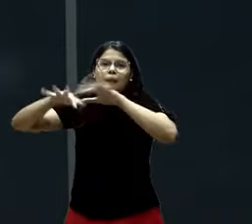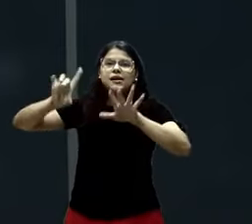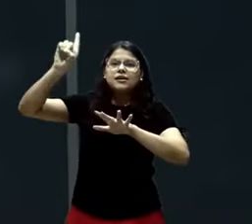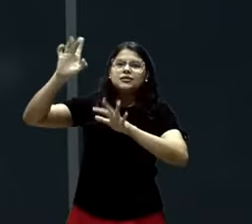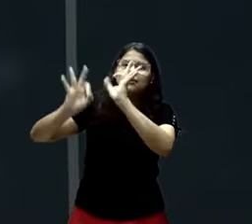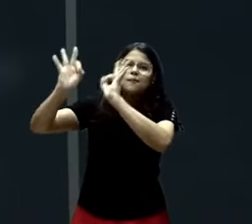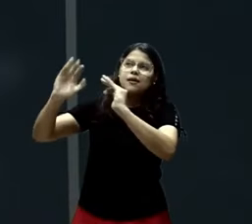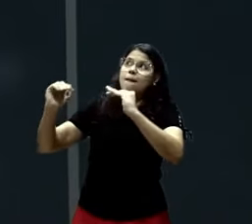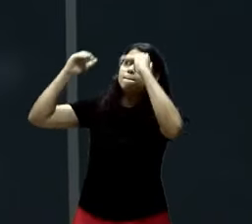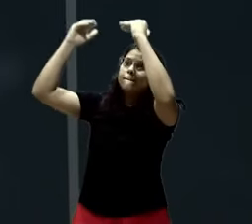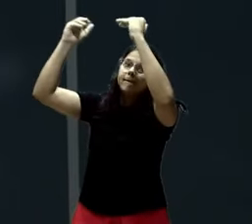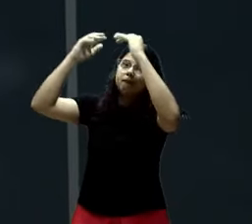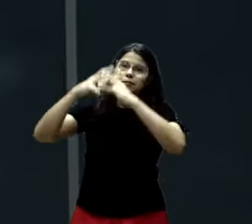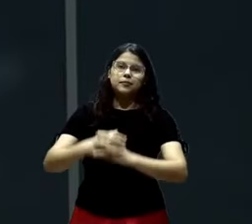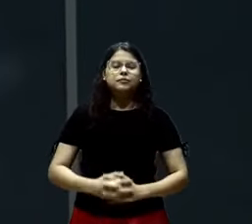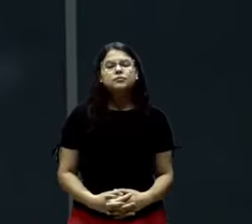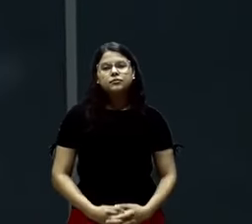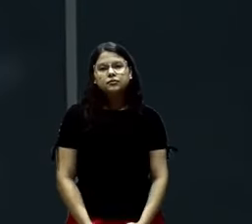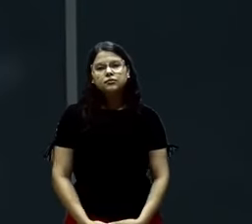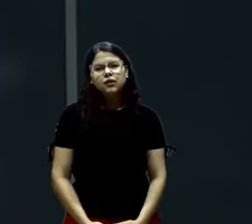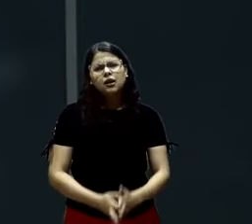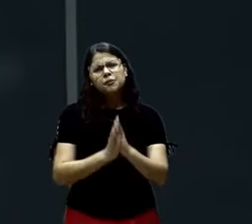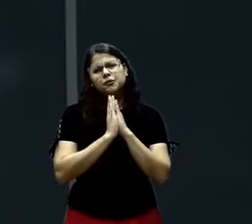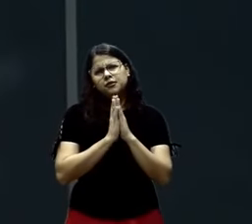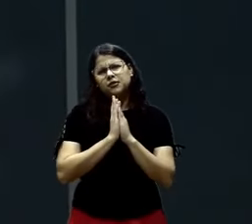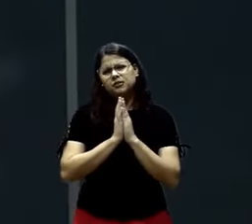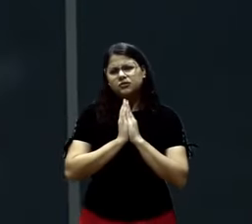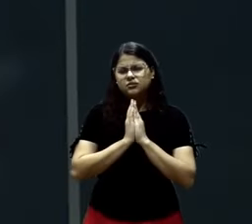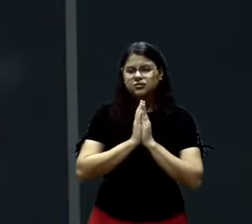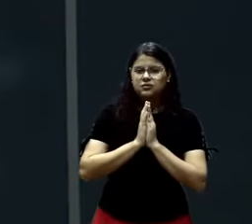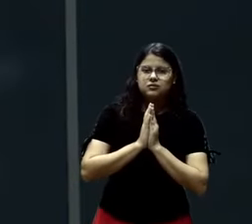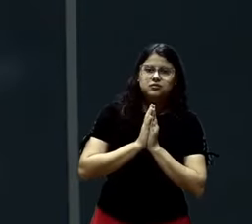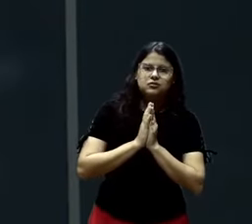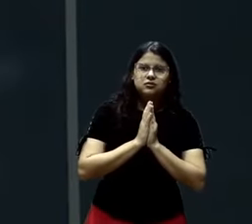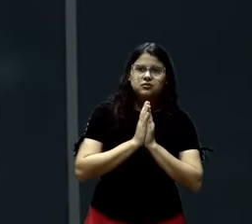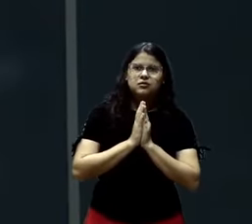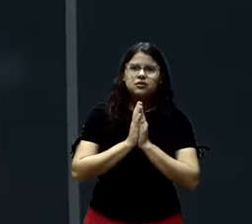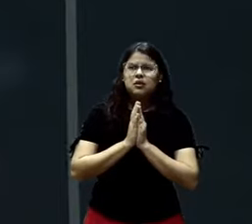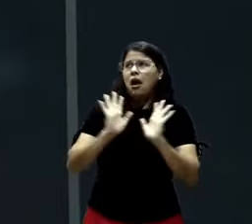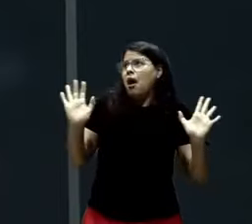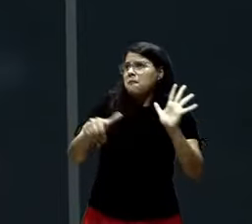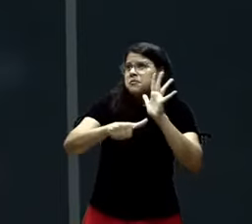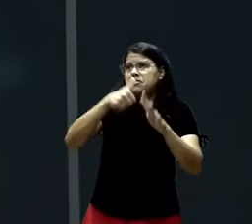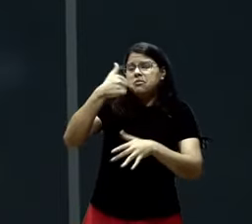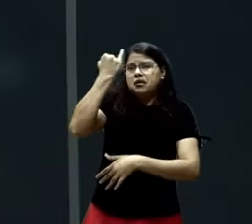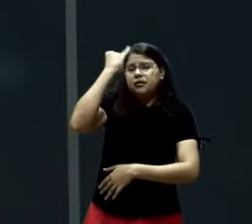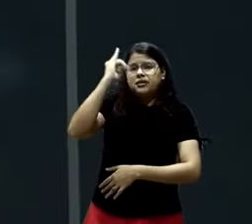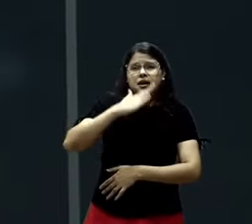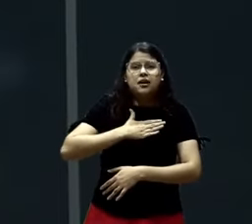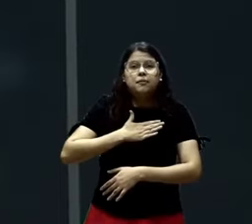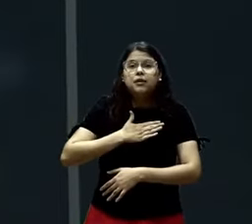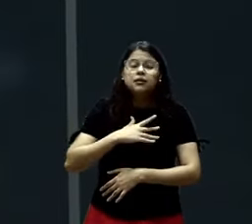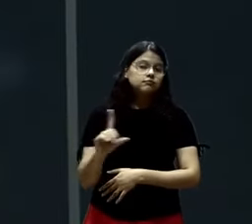São maiores do que o seu. Pare de pensar que primeiro é o seu plano e depois o plano dele.